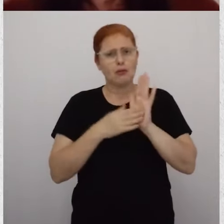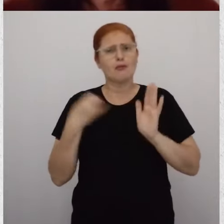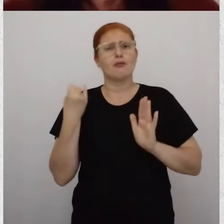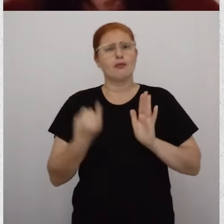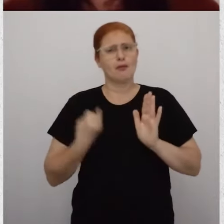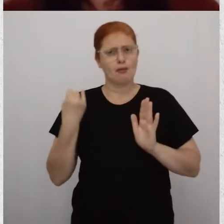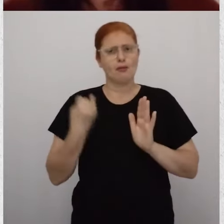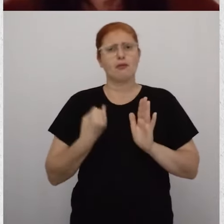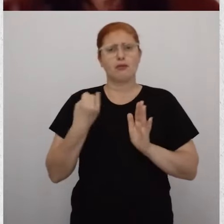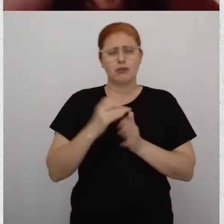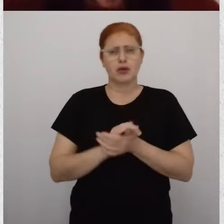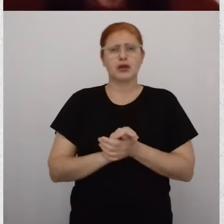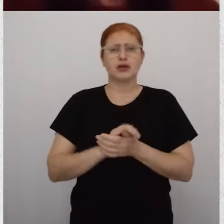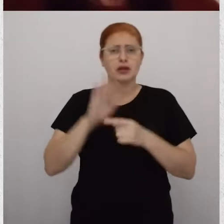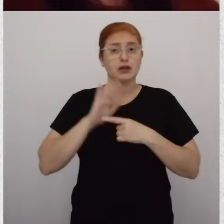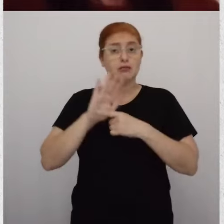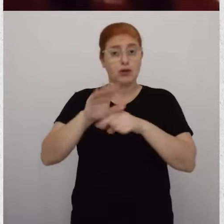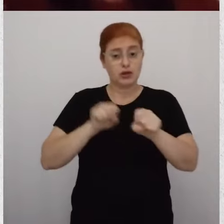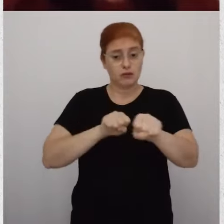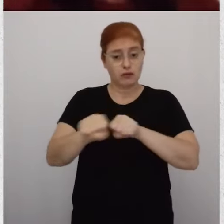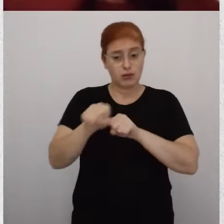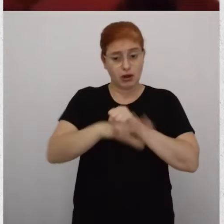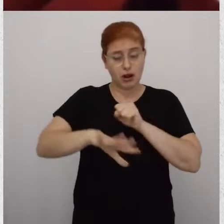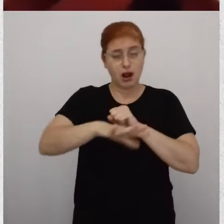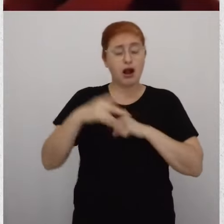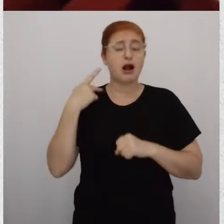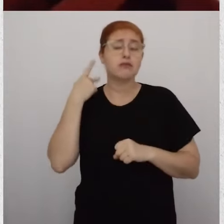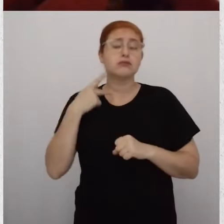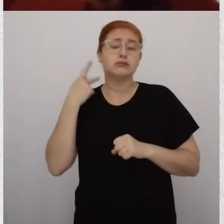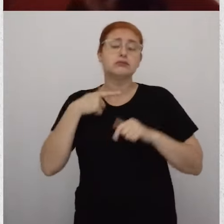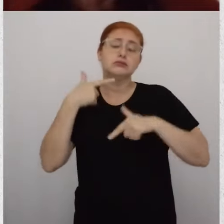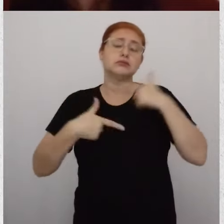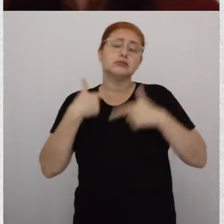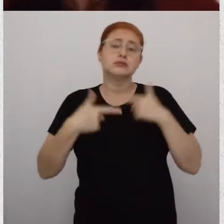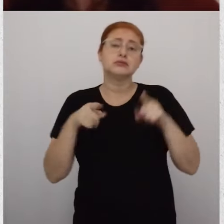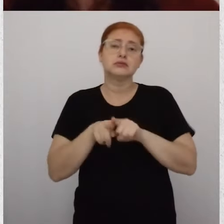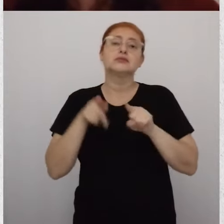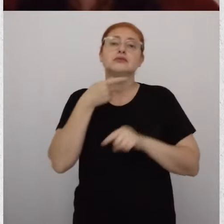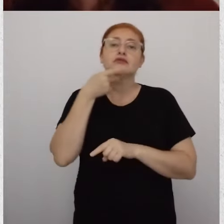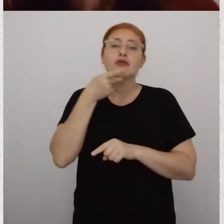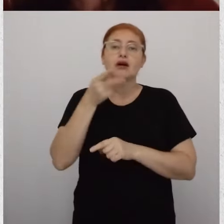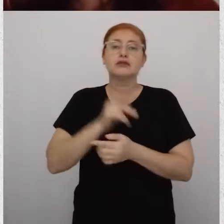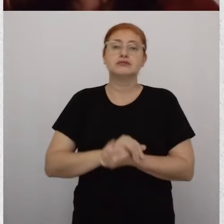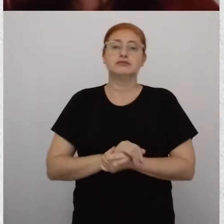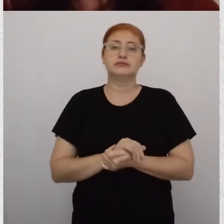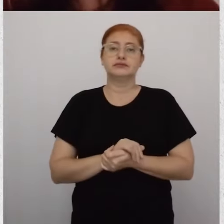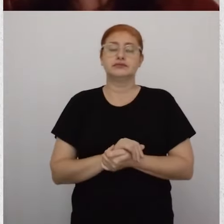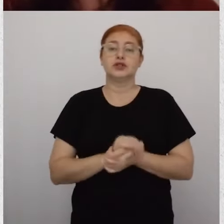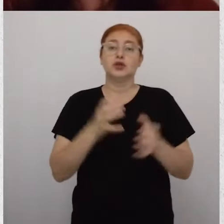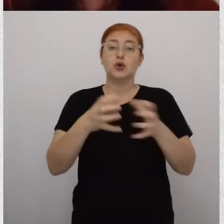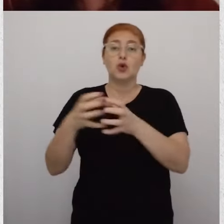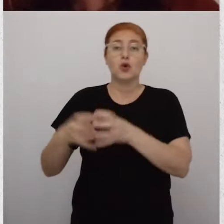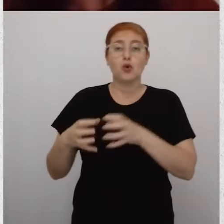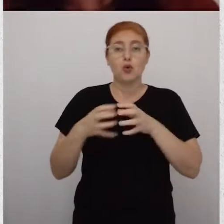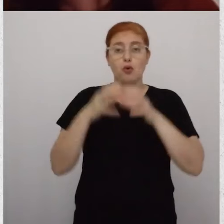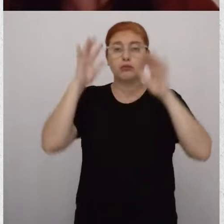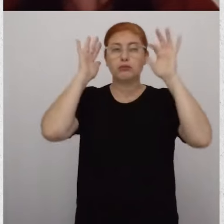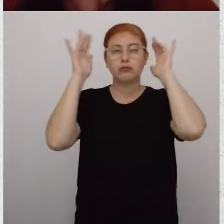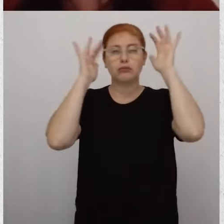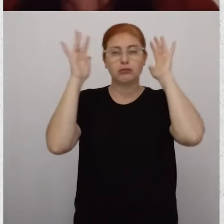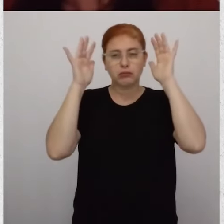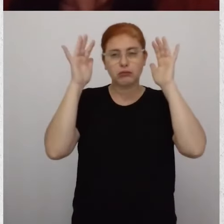falam muito da formação desse campo político, né? No trabalho eu falo um pouco dos grupos de autorreflexão